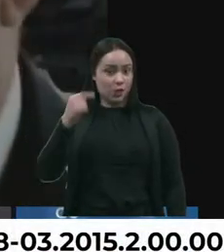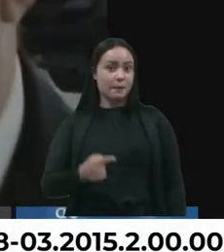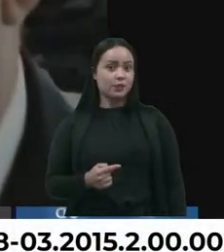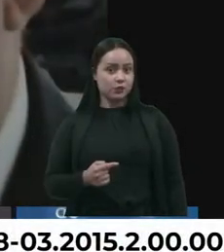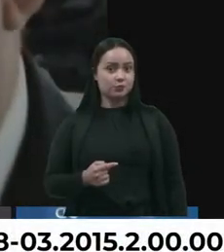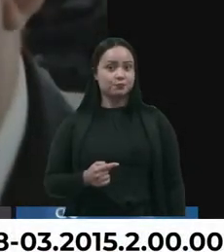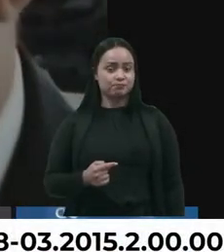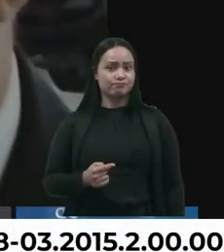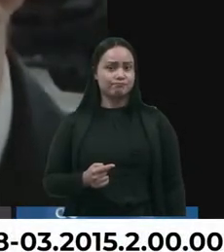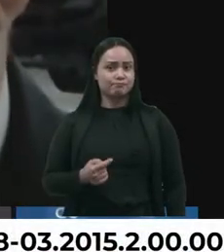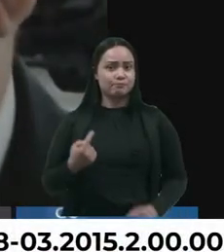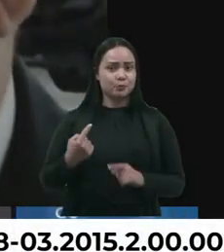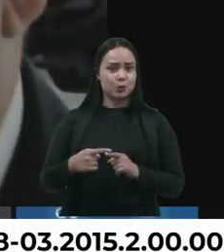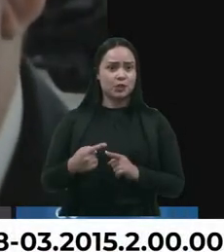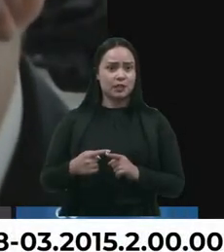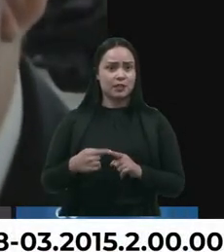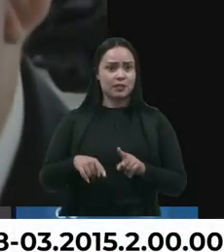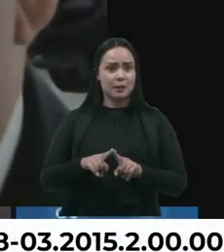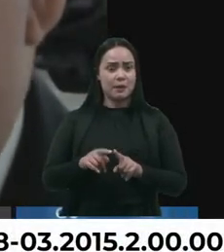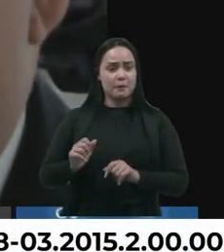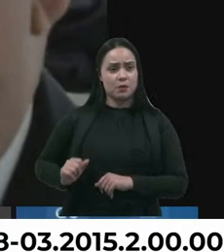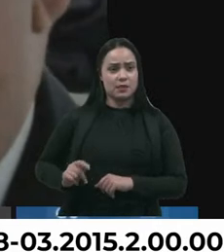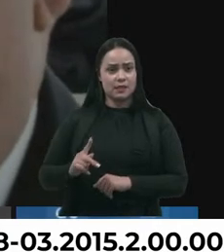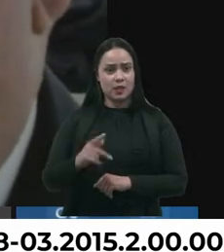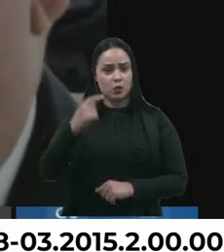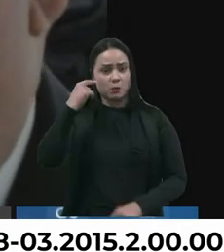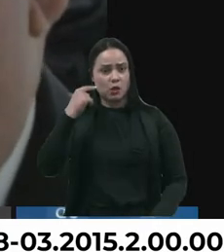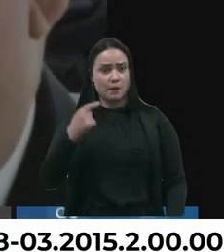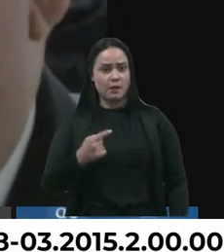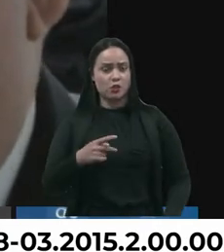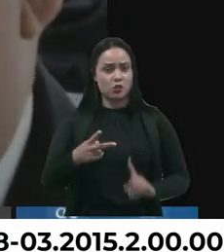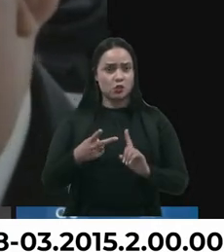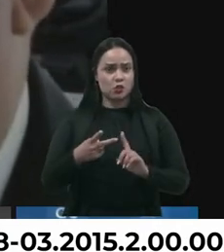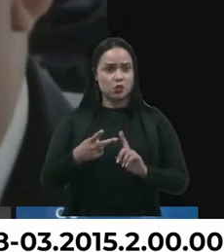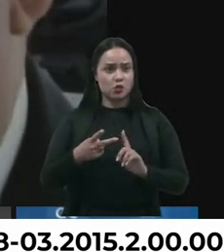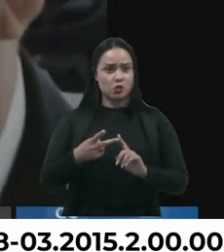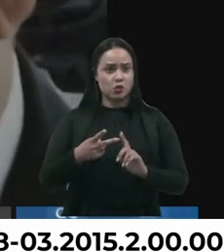compulsoriamente. Por motivos de ele foi também aposentado compulsoriamente.